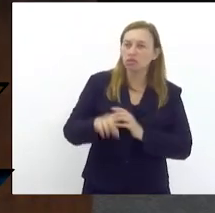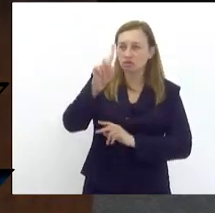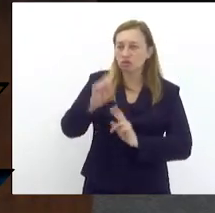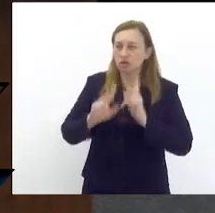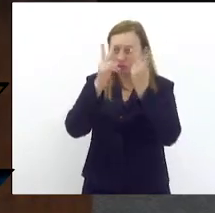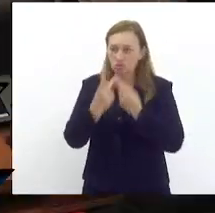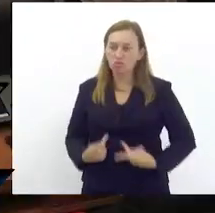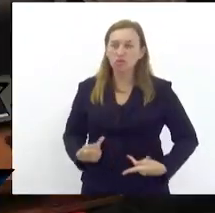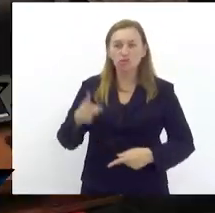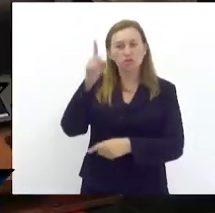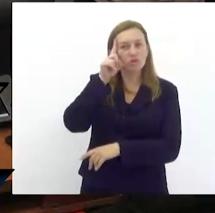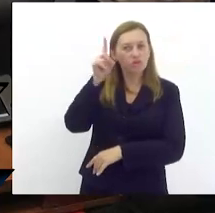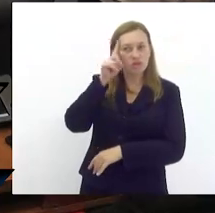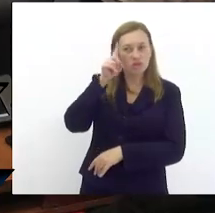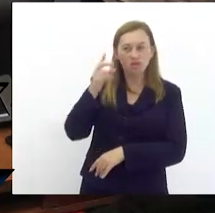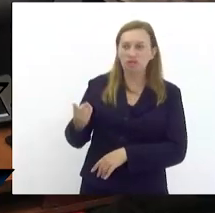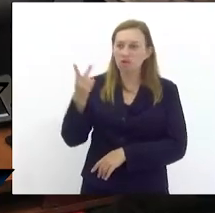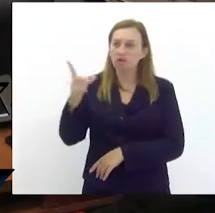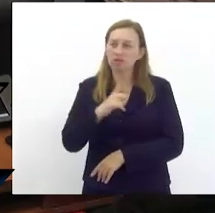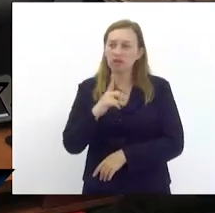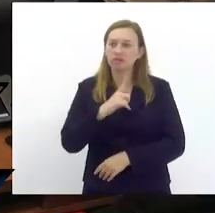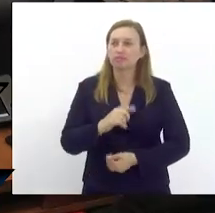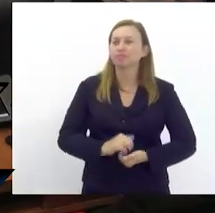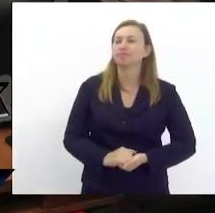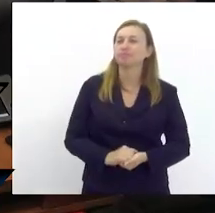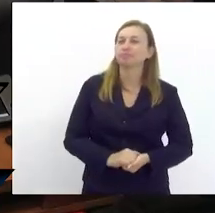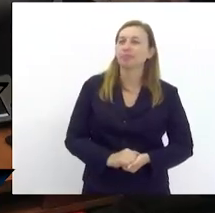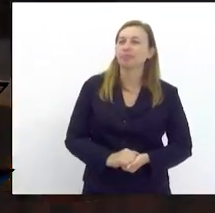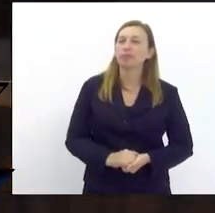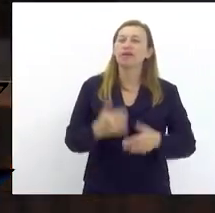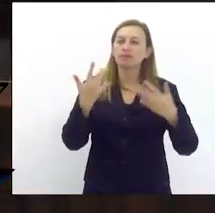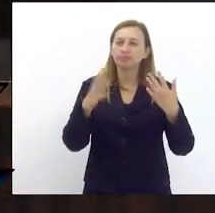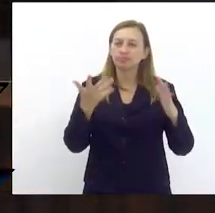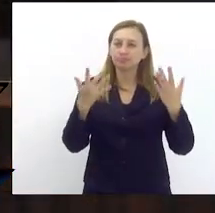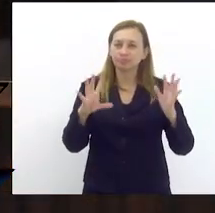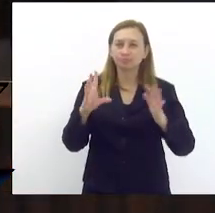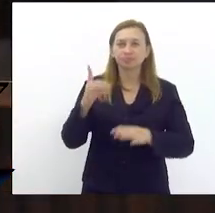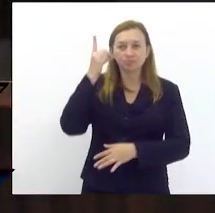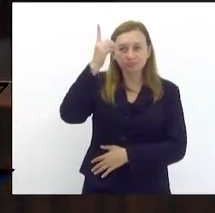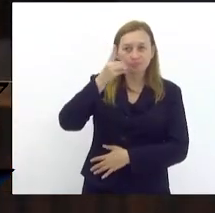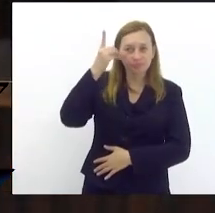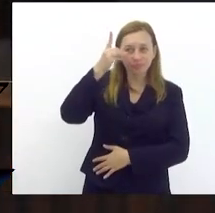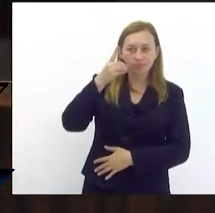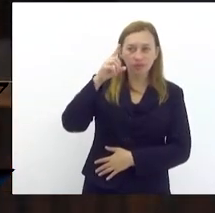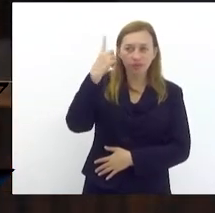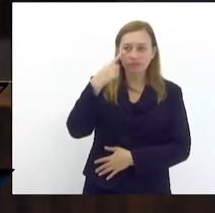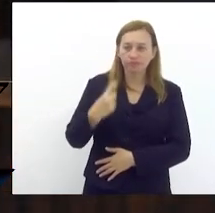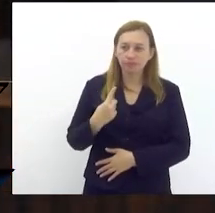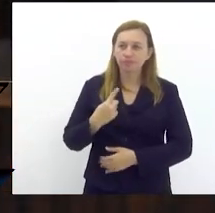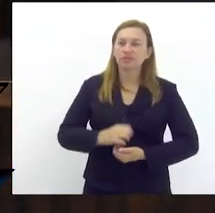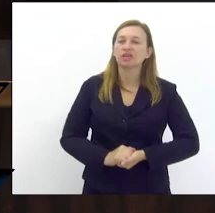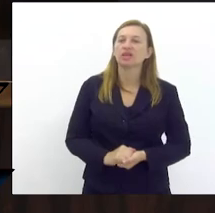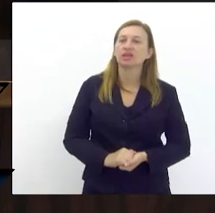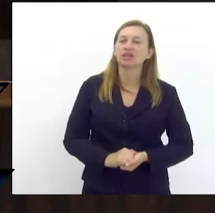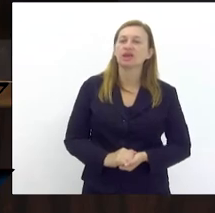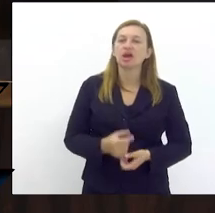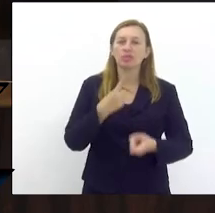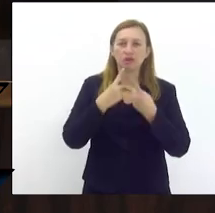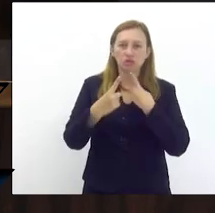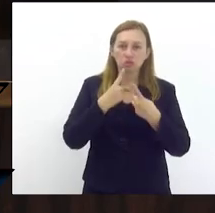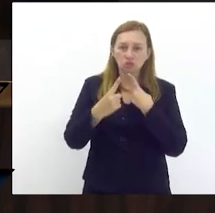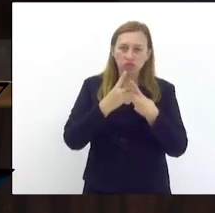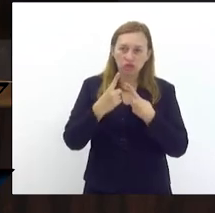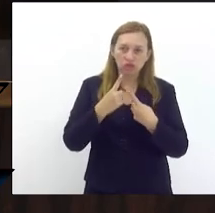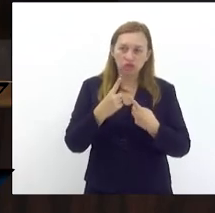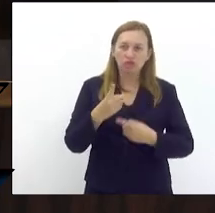no dia a dia Parabéns Nossa Nobre deputada Dani Monteiro vai discutir